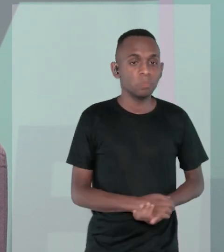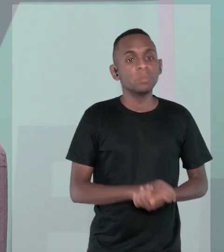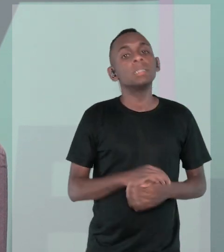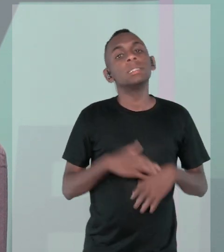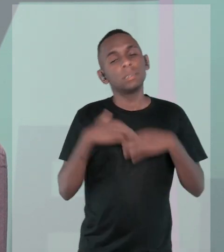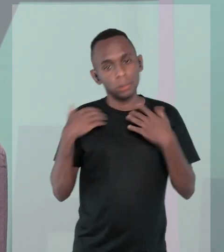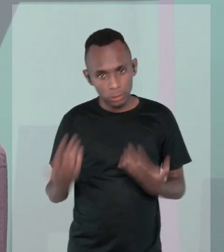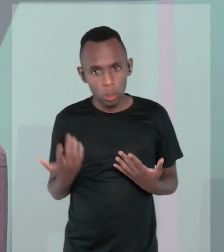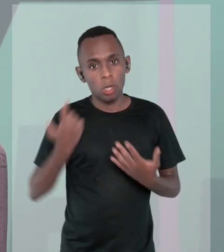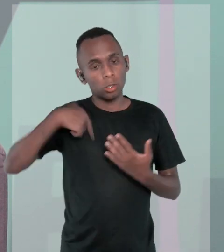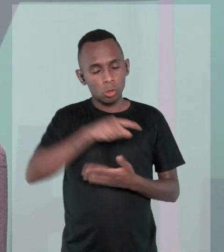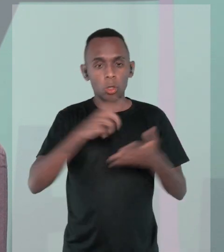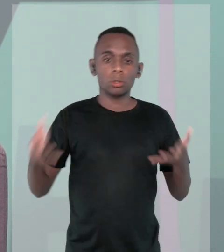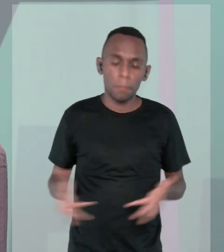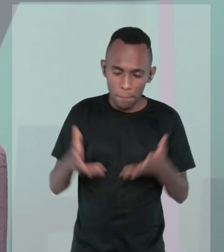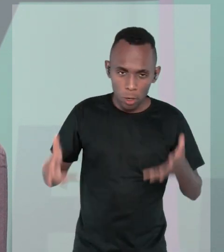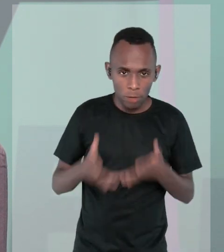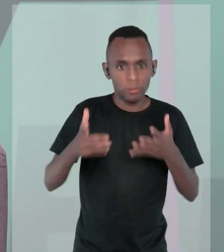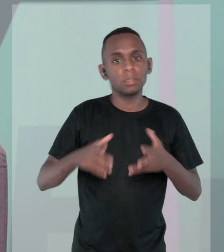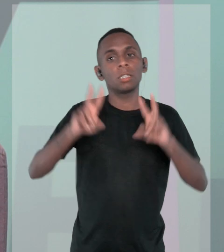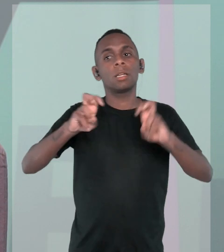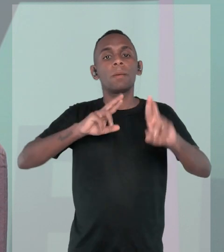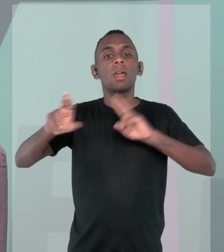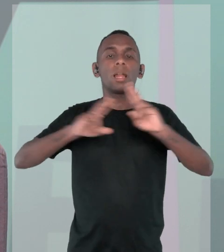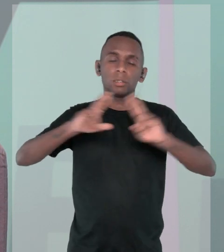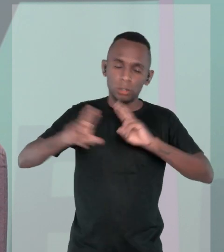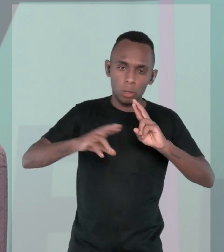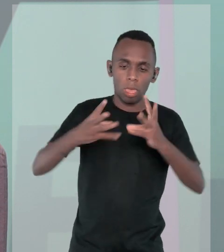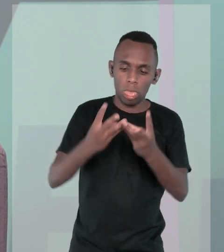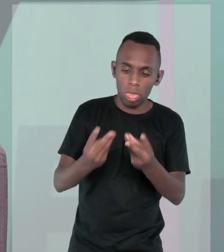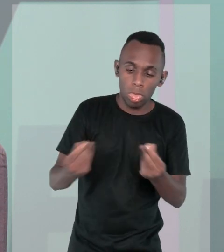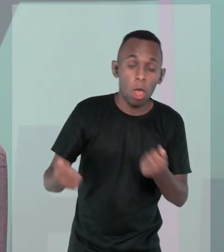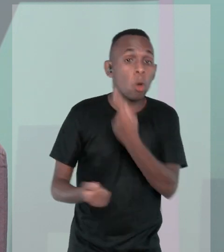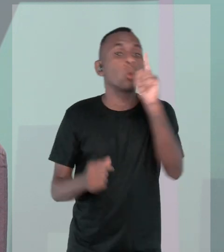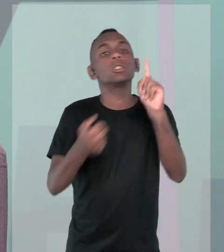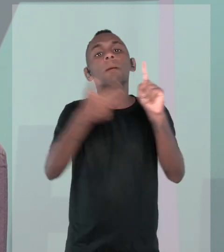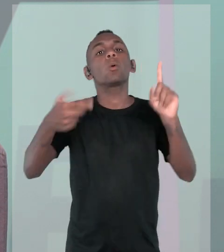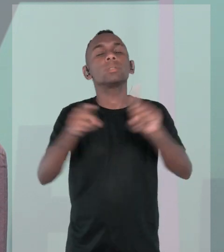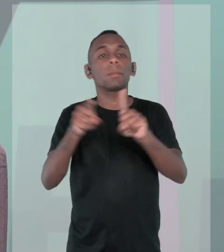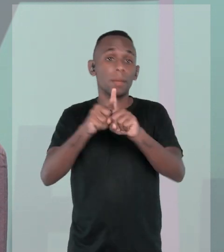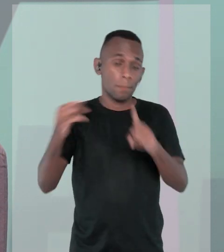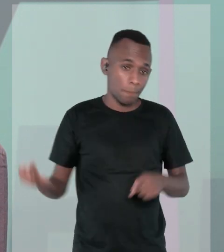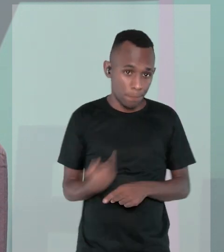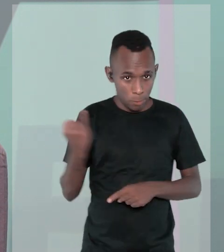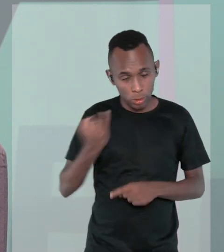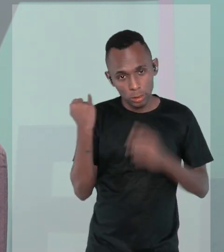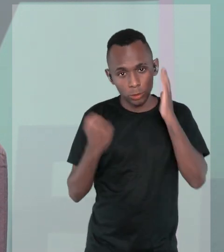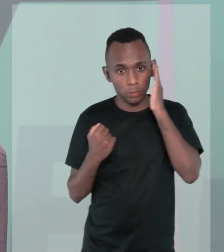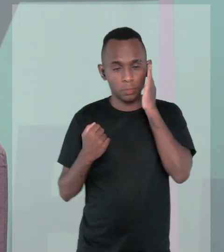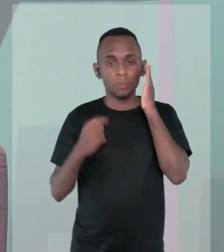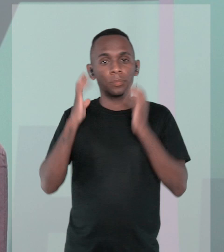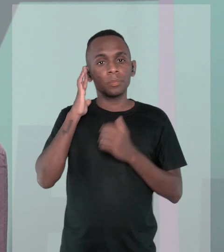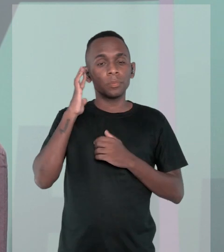esse veio as nossas provocações em relação ao cascateamento. E última coisa, Chico, é importante. Está